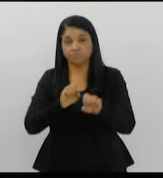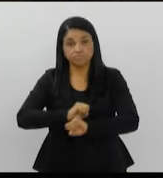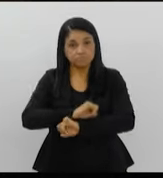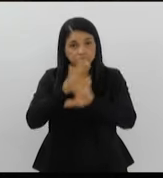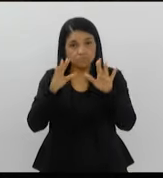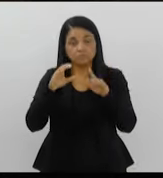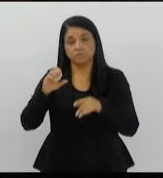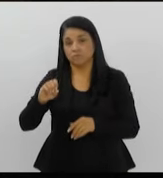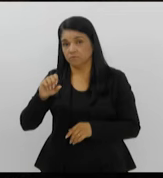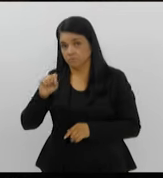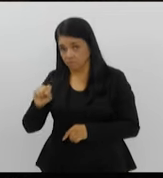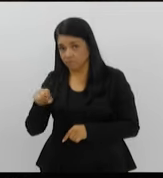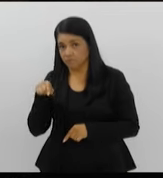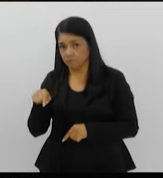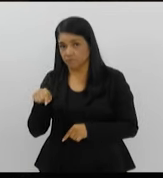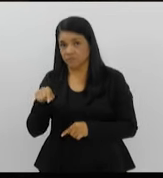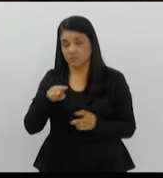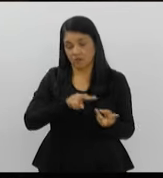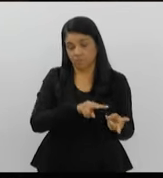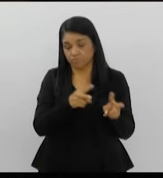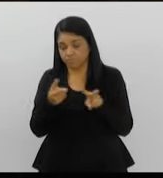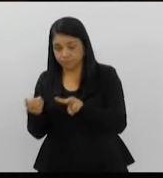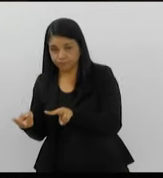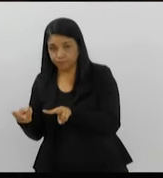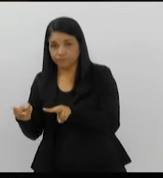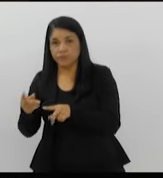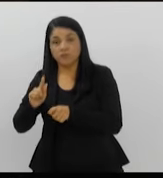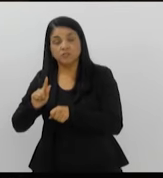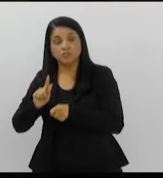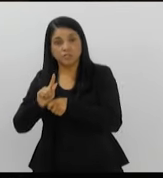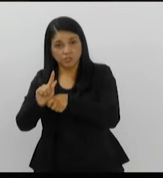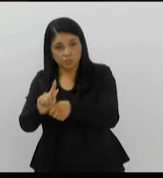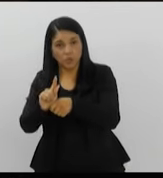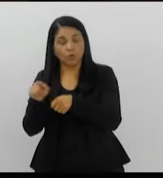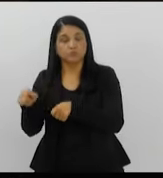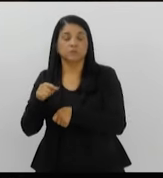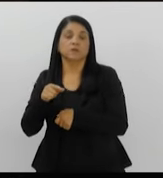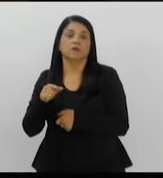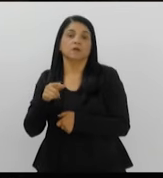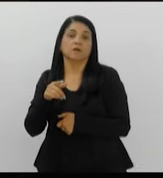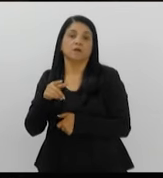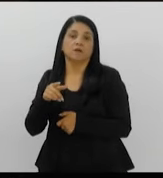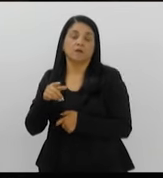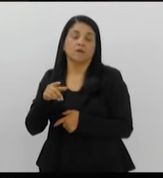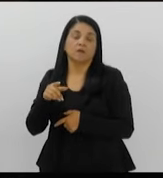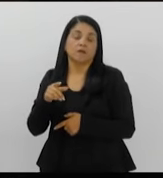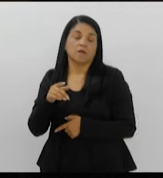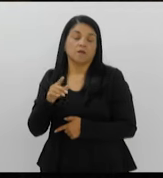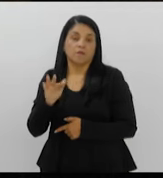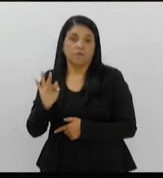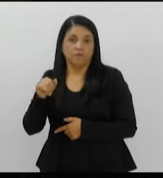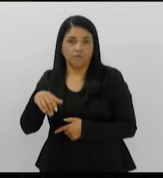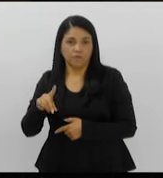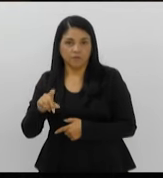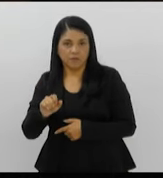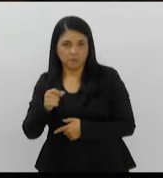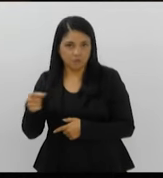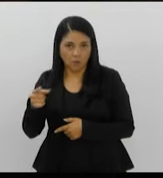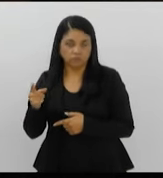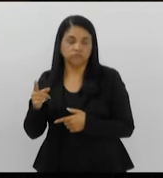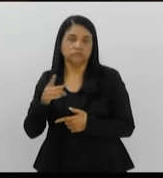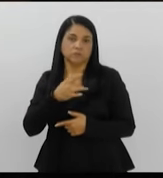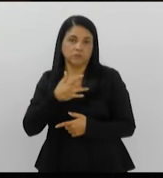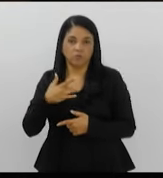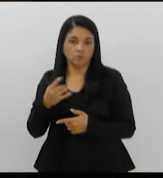que as unidades que já foram transferidas para a gestão da Fundação Estadual de Saúde não poderão retornar para outro tipo de